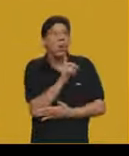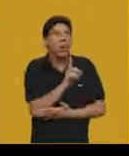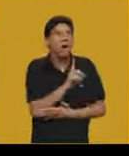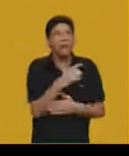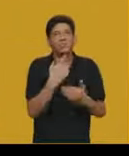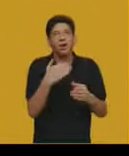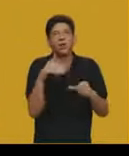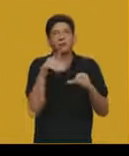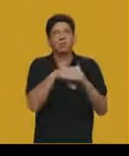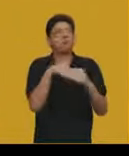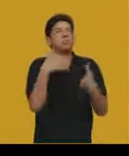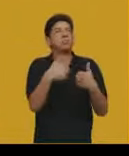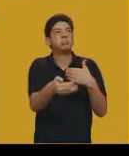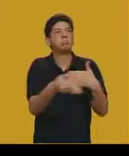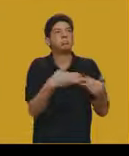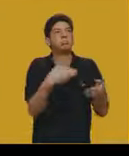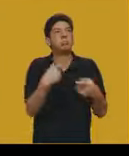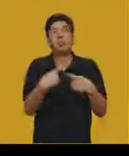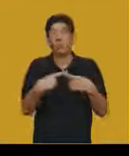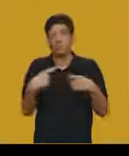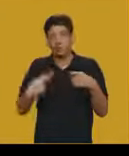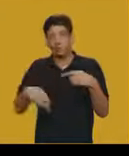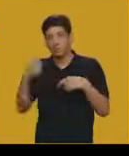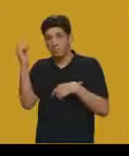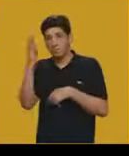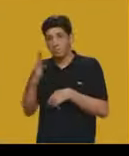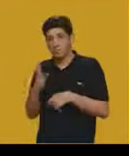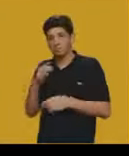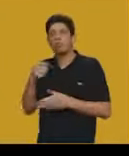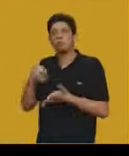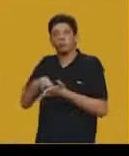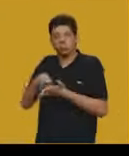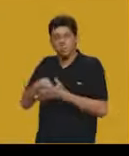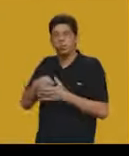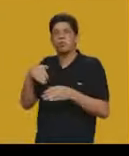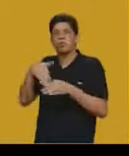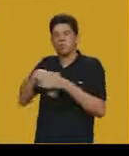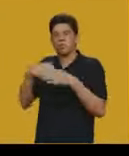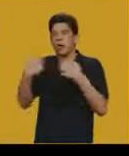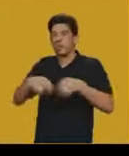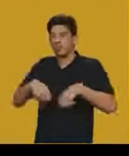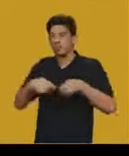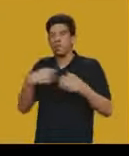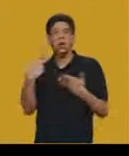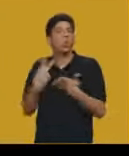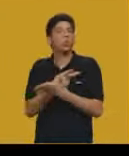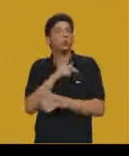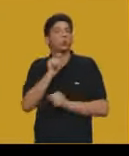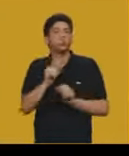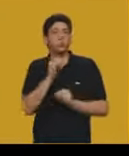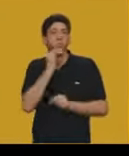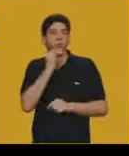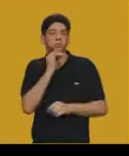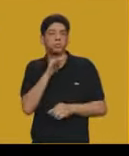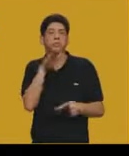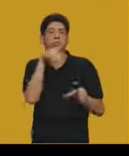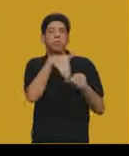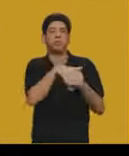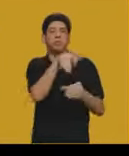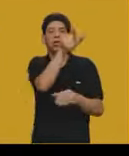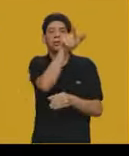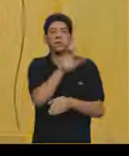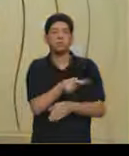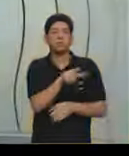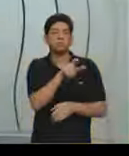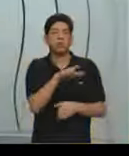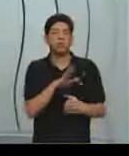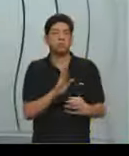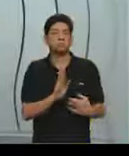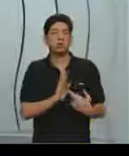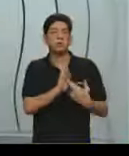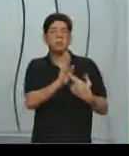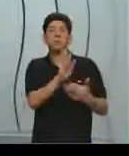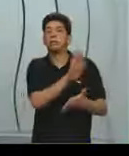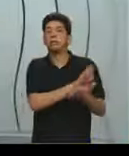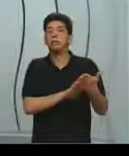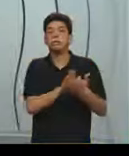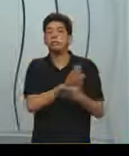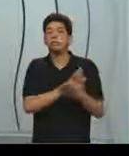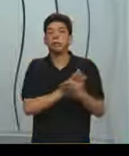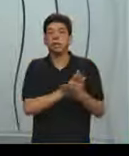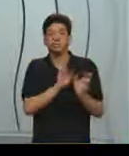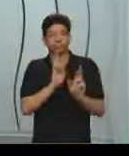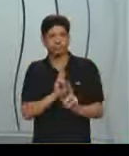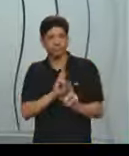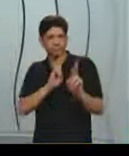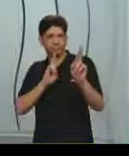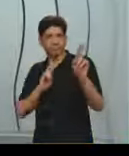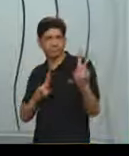um que eu no Brasil voto obrigatório E aí o que que vai acontecer eu posso colocar uma pessoa que de fato não representa os pelos interesses